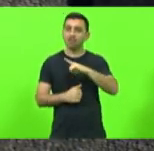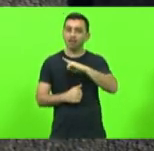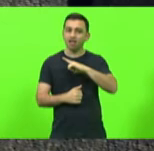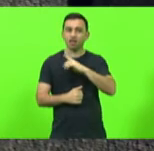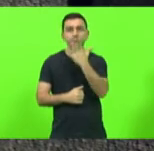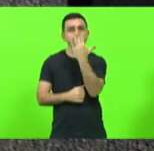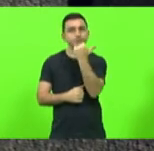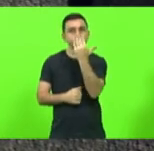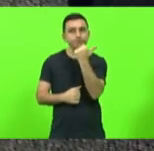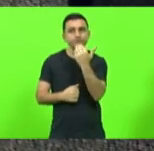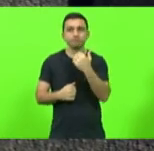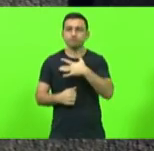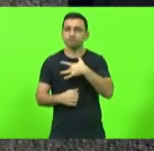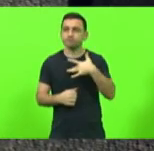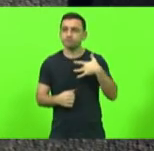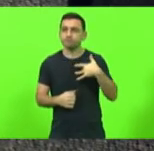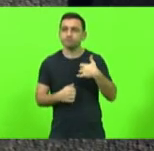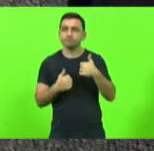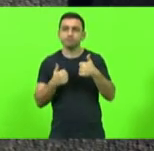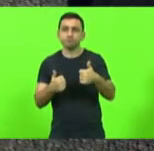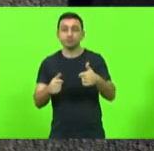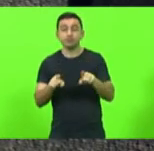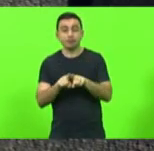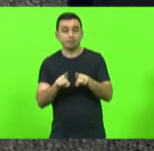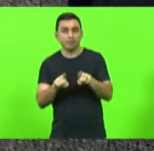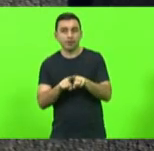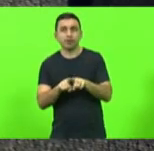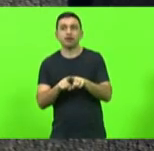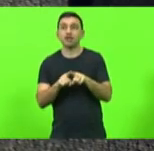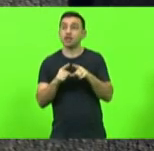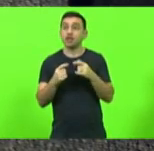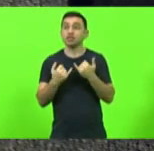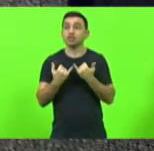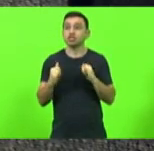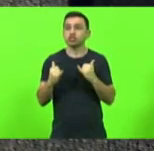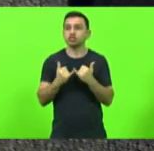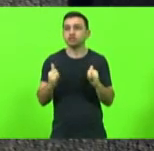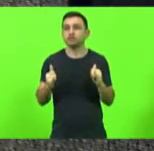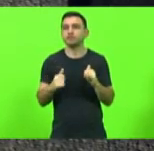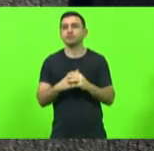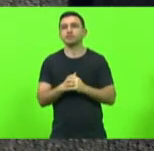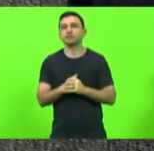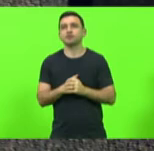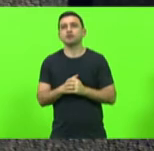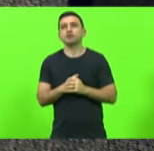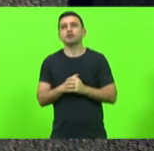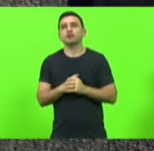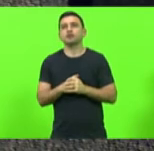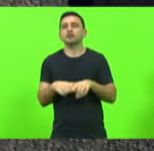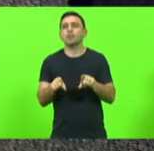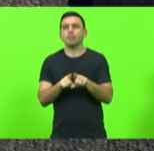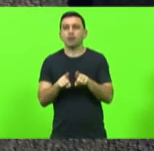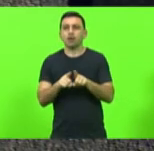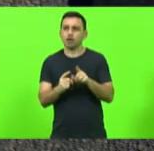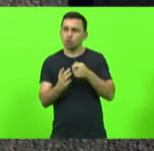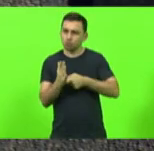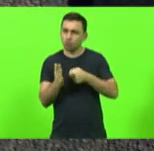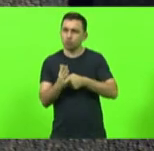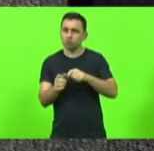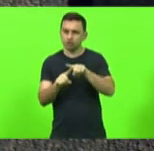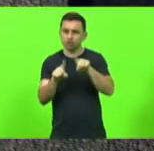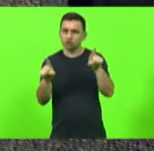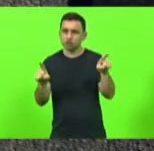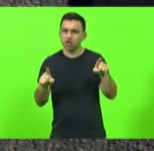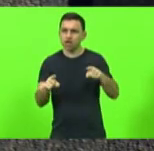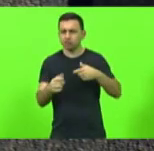saudáveis e nós temos a nossa energia. E a luta toda de vocês, que é uma luta nossa também, que dê resistência,